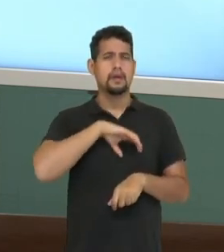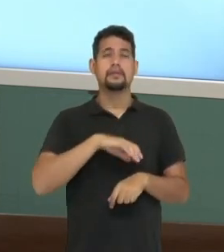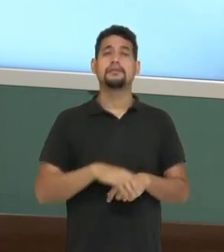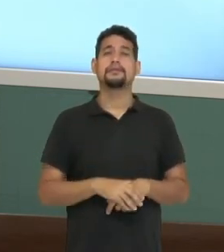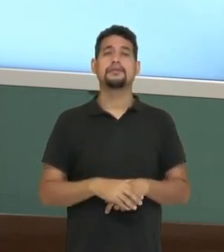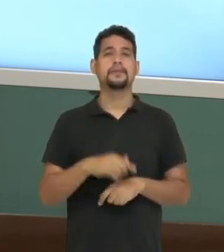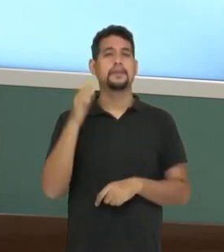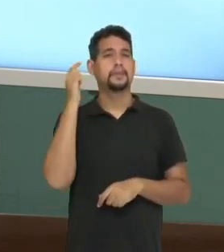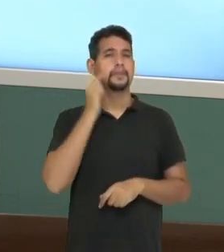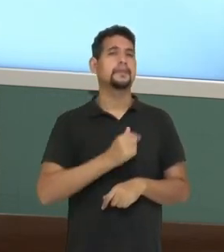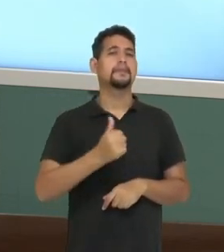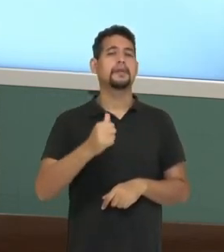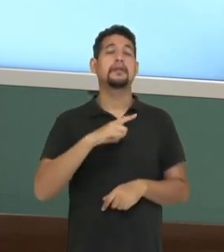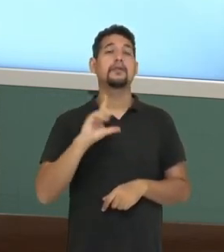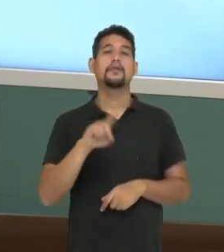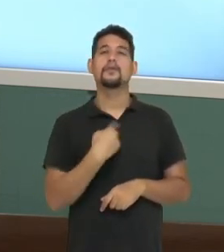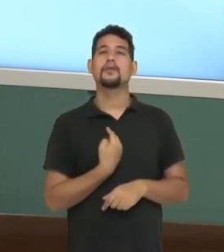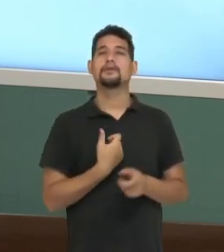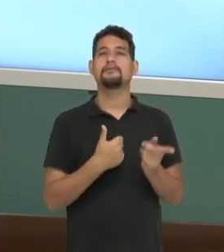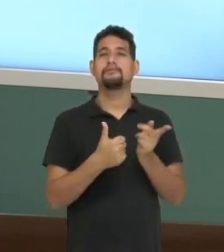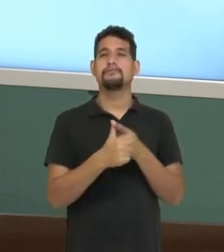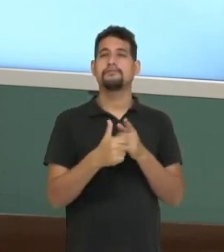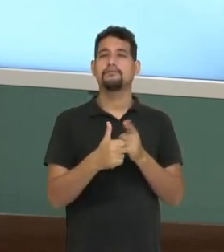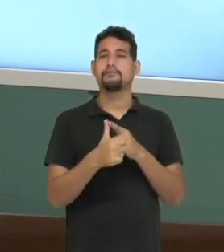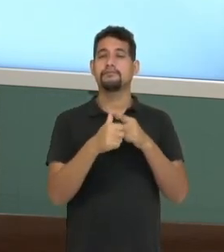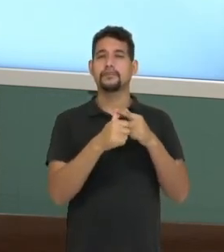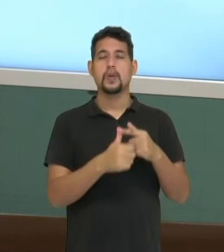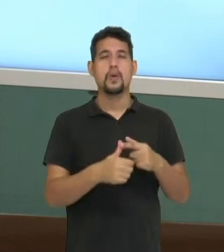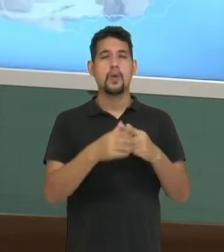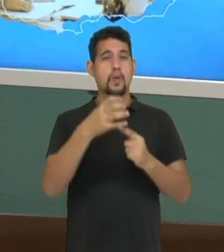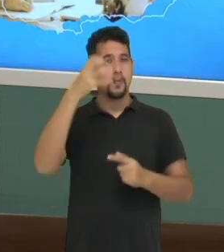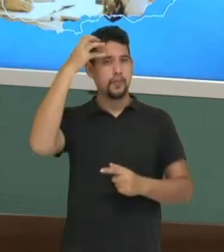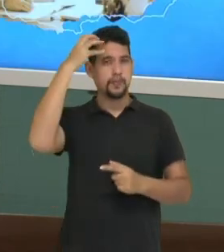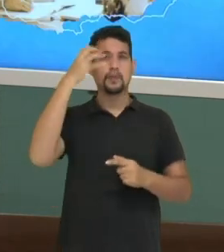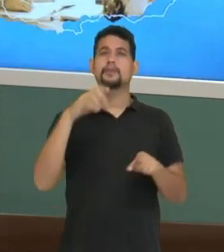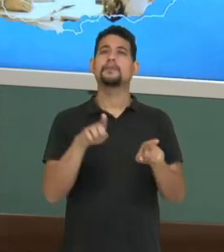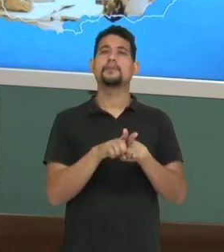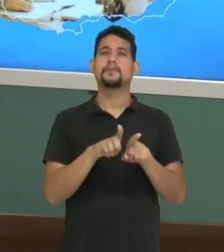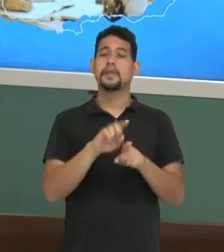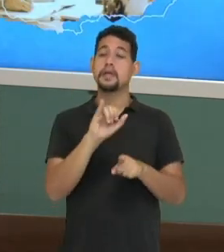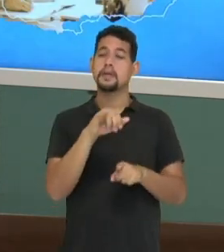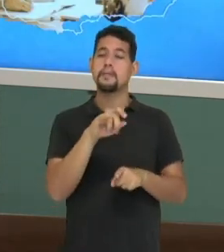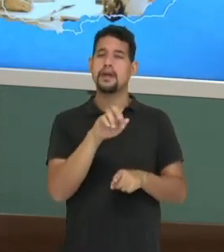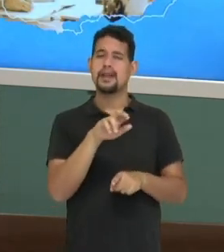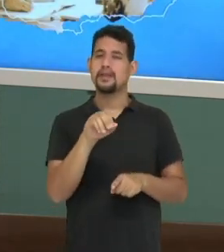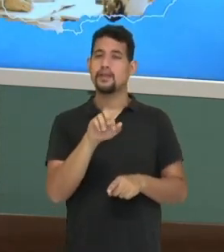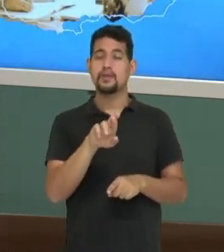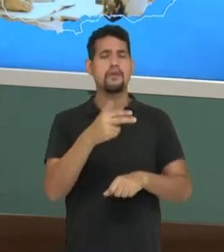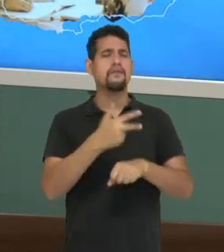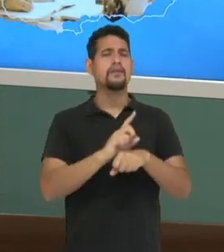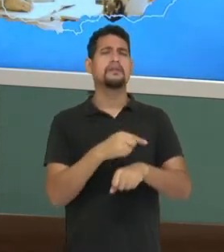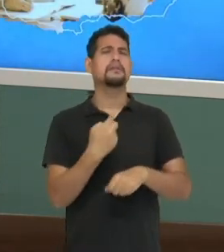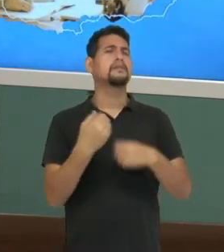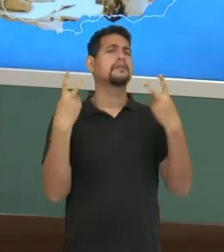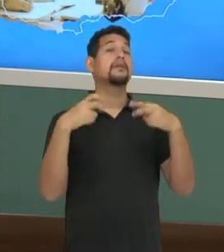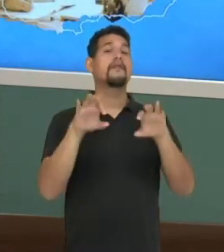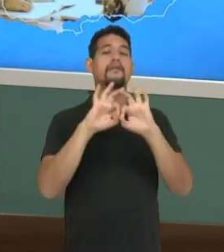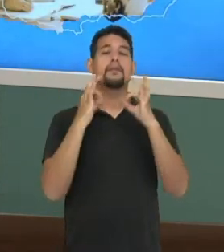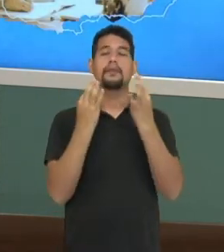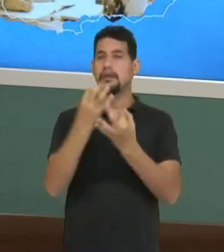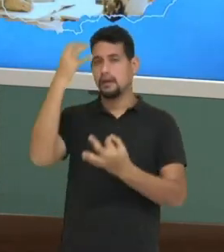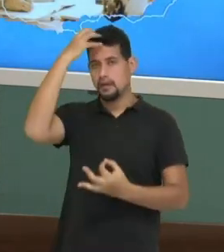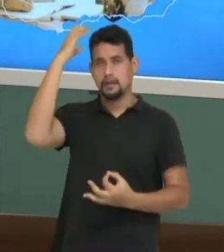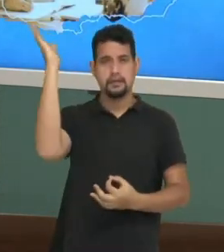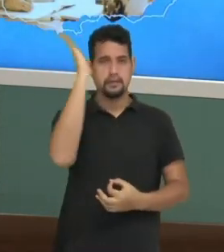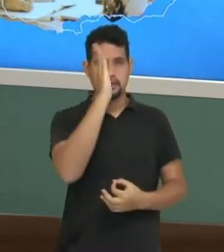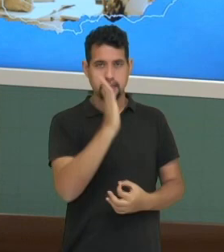Pedro I o nosso primeiro imperador. Galera, neste vídeo nós falamos sobre a família real no